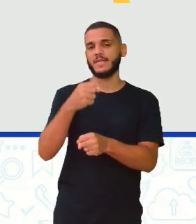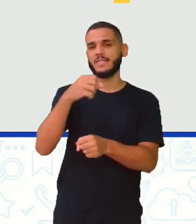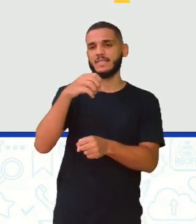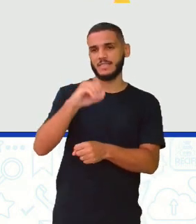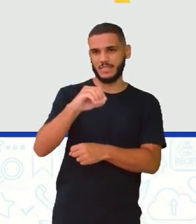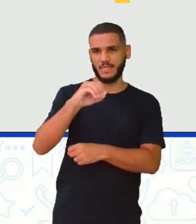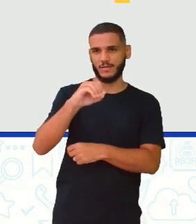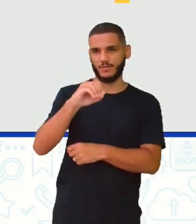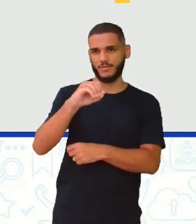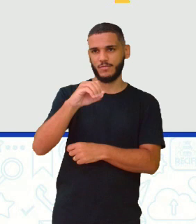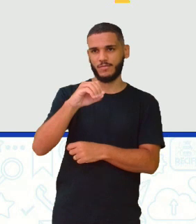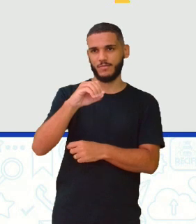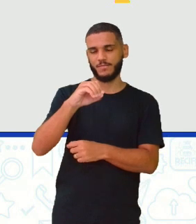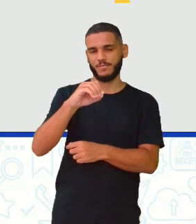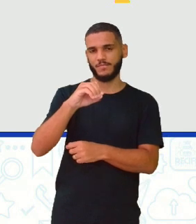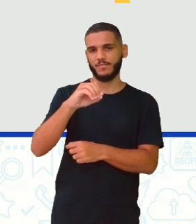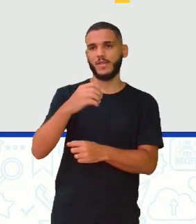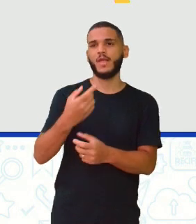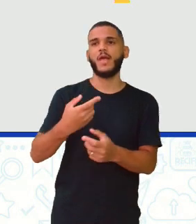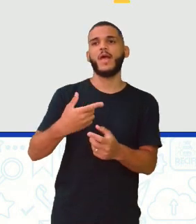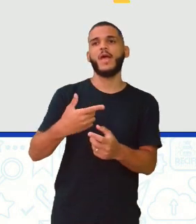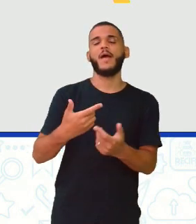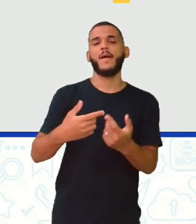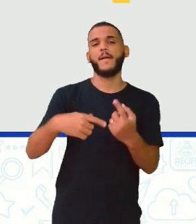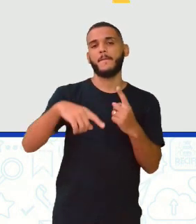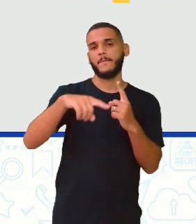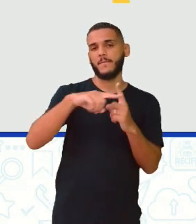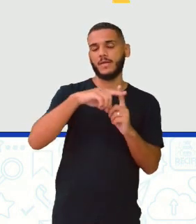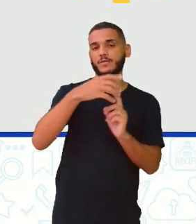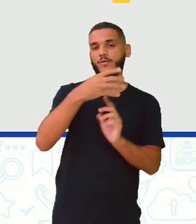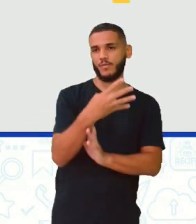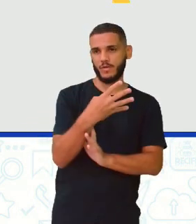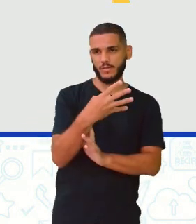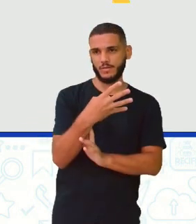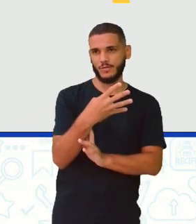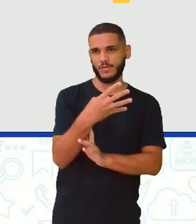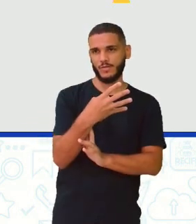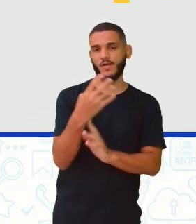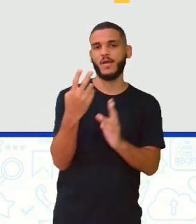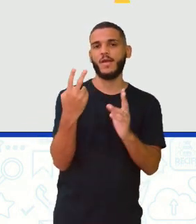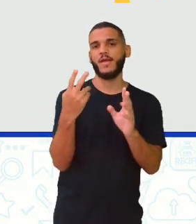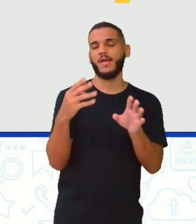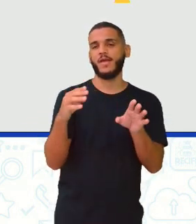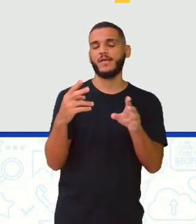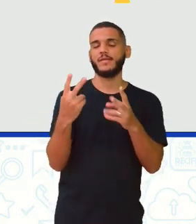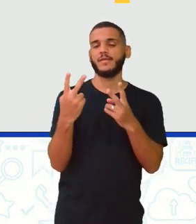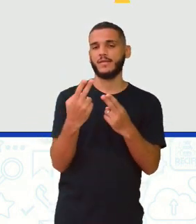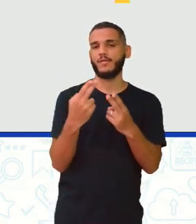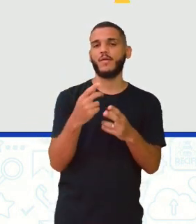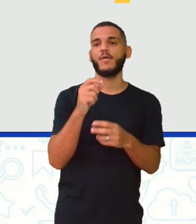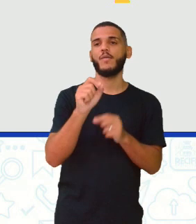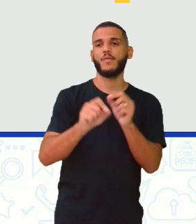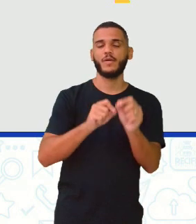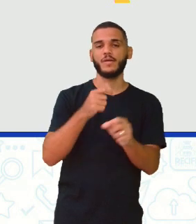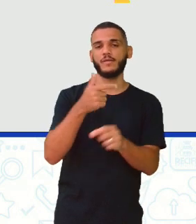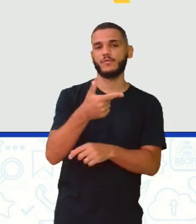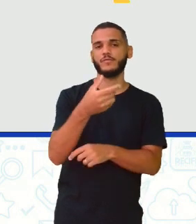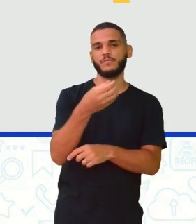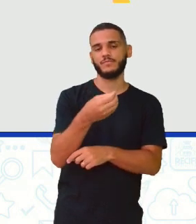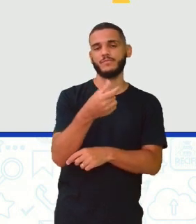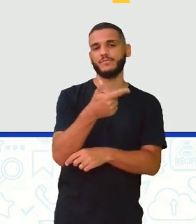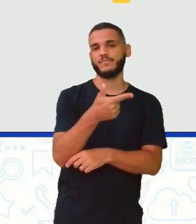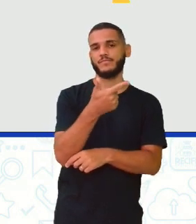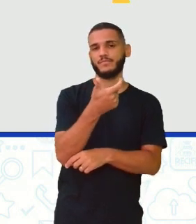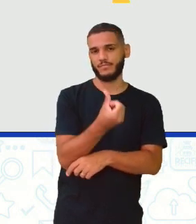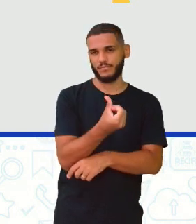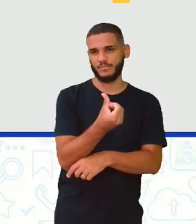anos, aí eu chego em 2026, né? É o meu N2. Quando eu